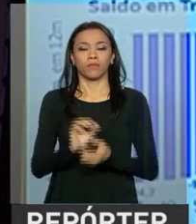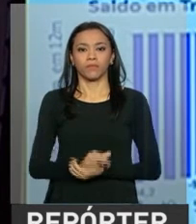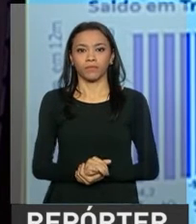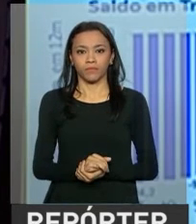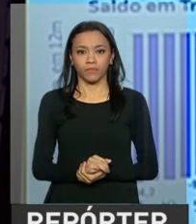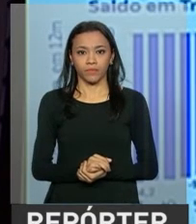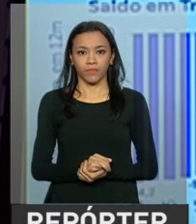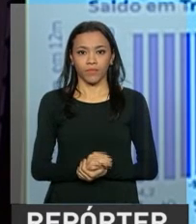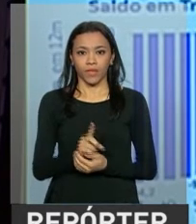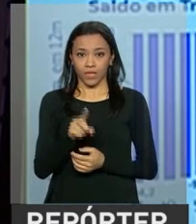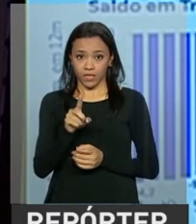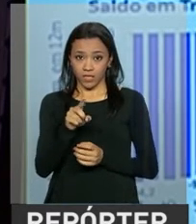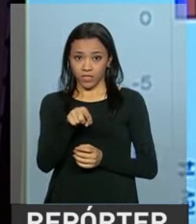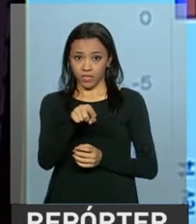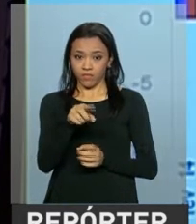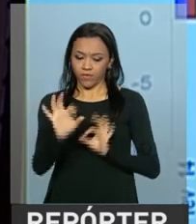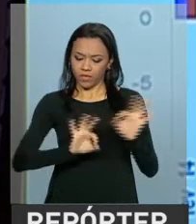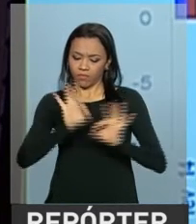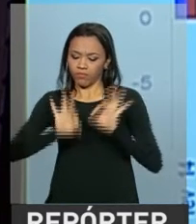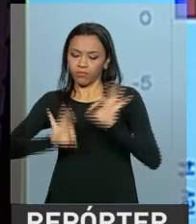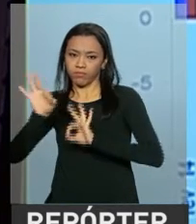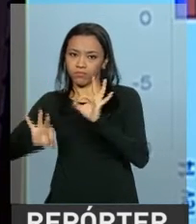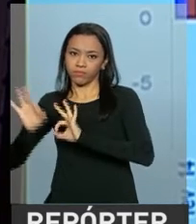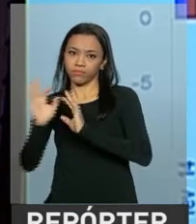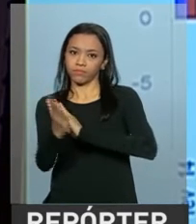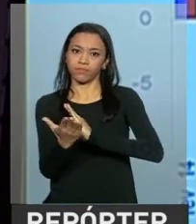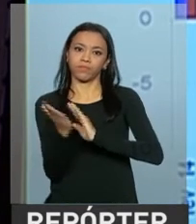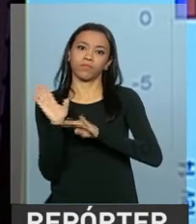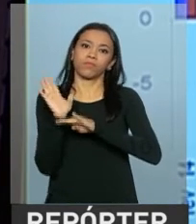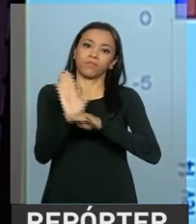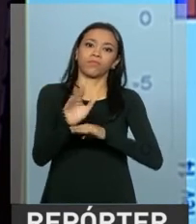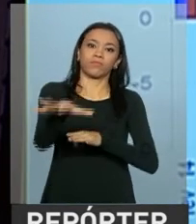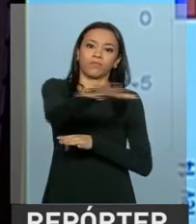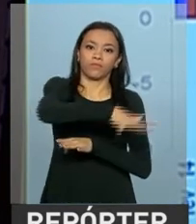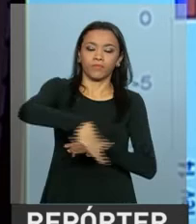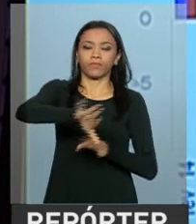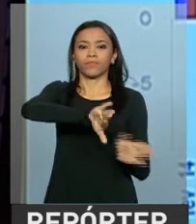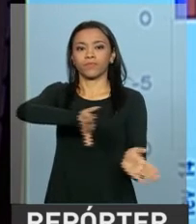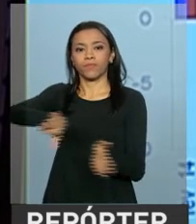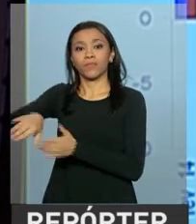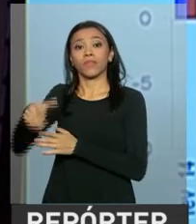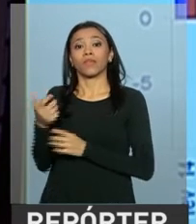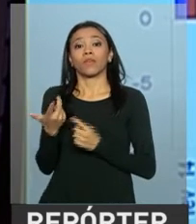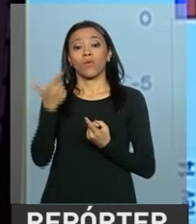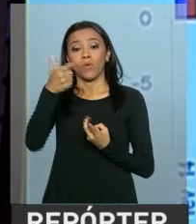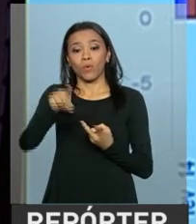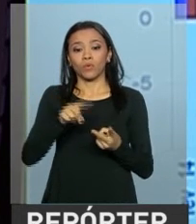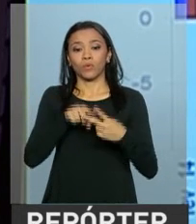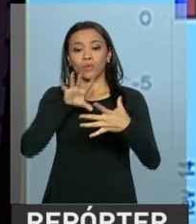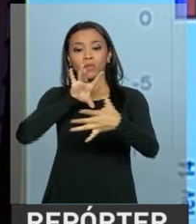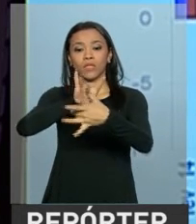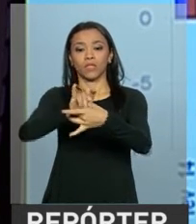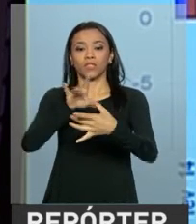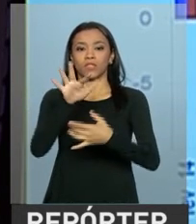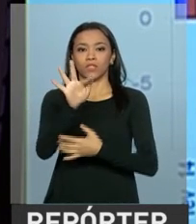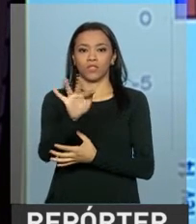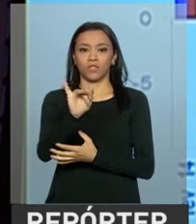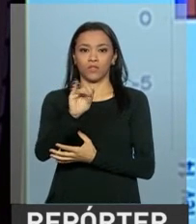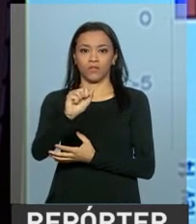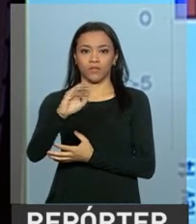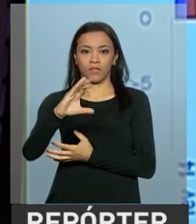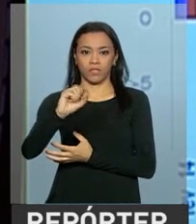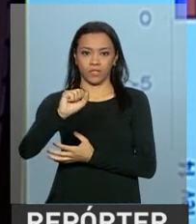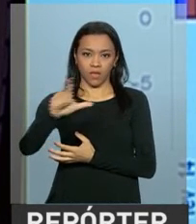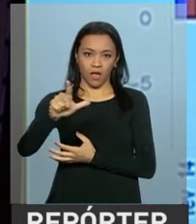decorrente dessas projeções de balanço de pagamentos. Em relação ao fiscal, é só aquele quadro de sempre que a